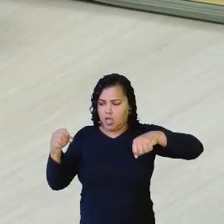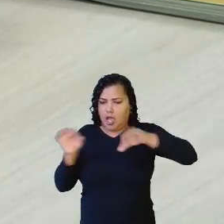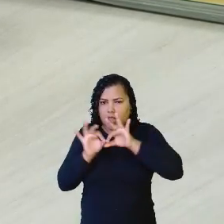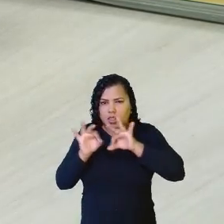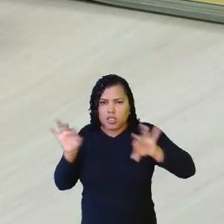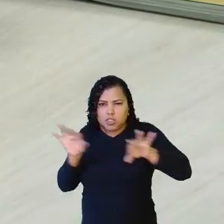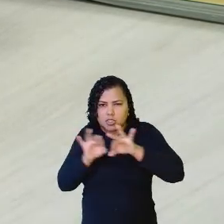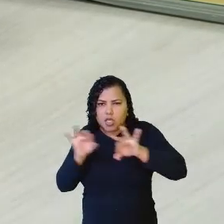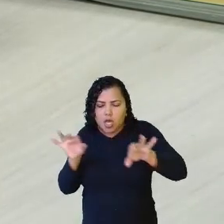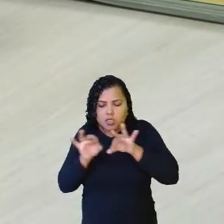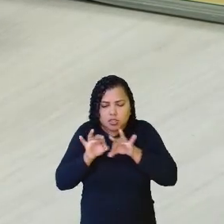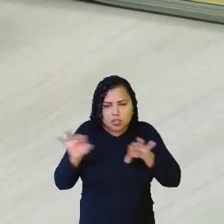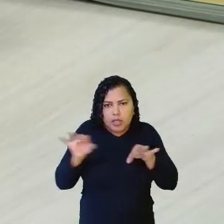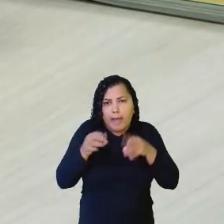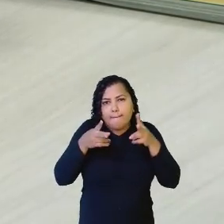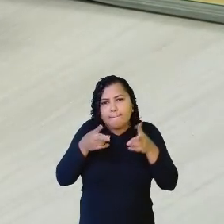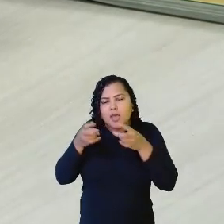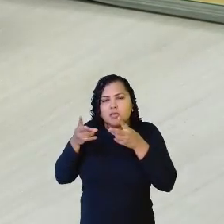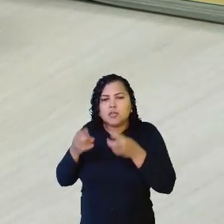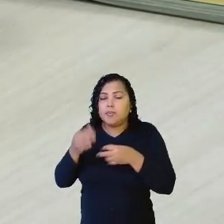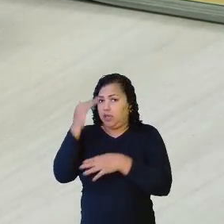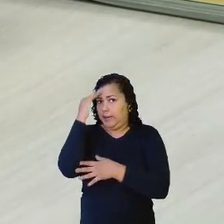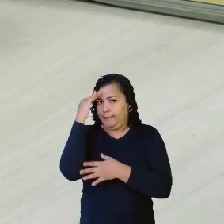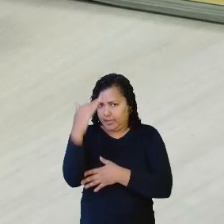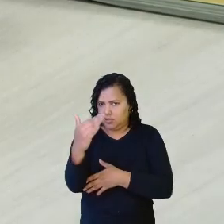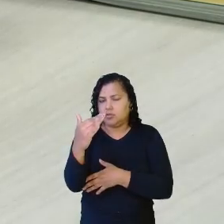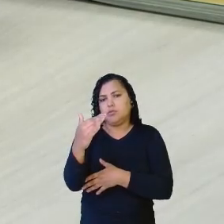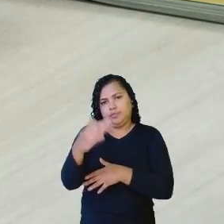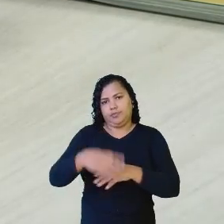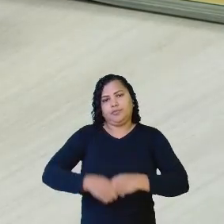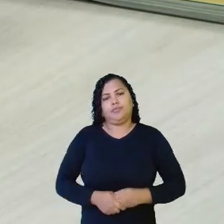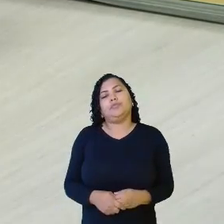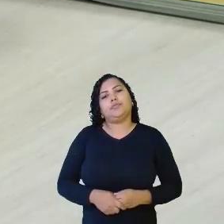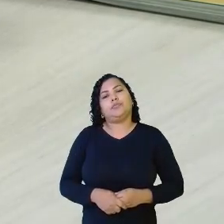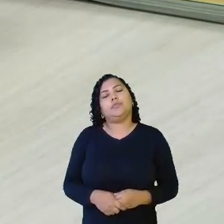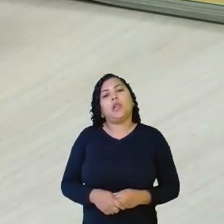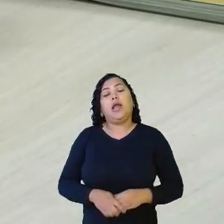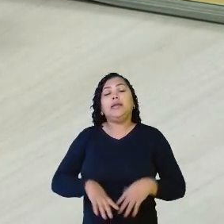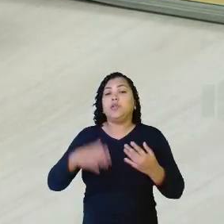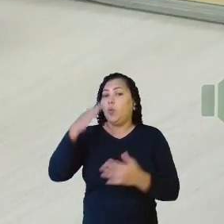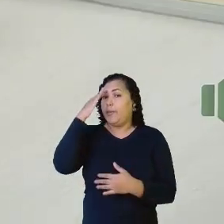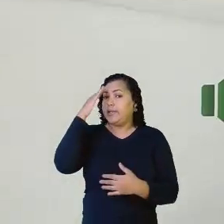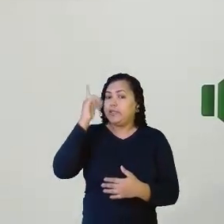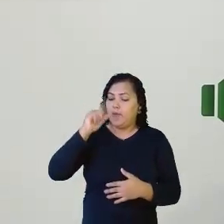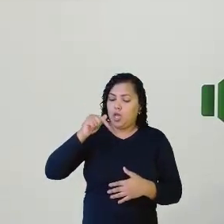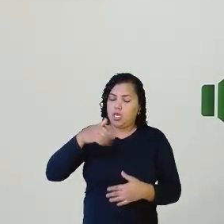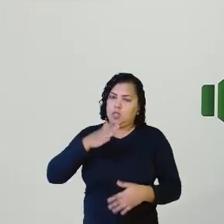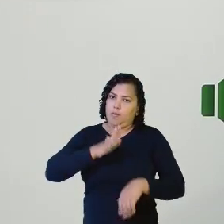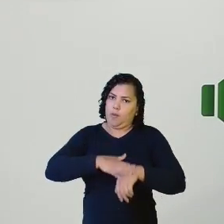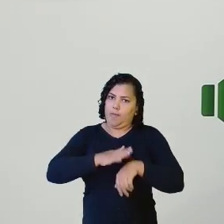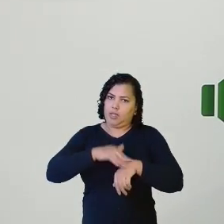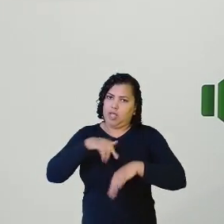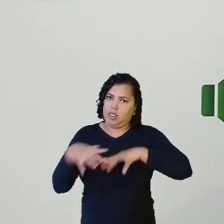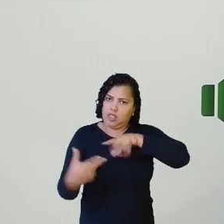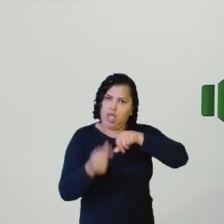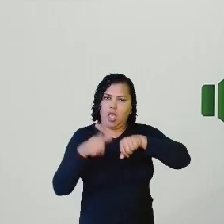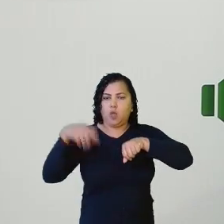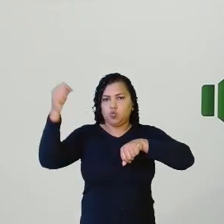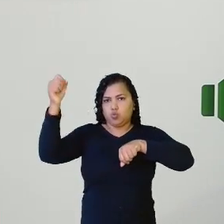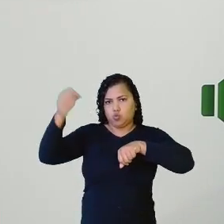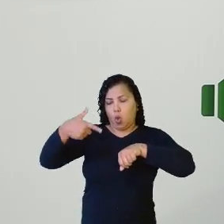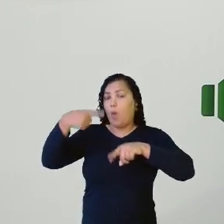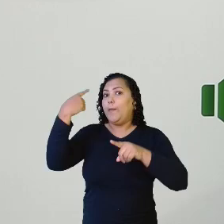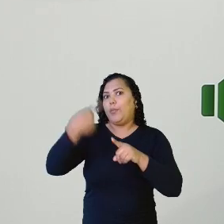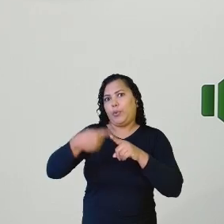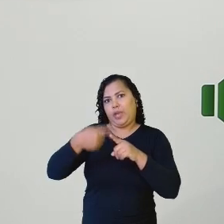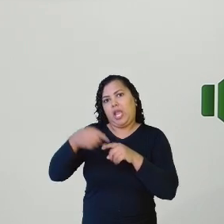conheça esses astros aqui, que são os principais. Então, o nosso principal astro para aqui, para o planeta Terra, é o Sol.